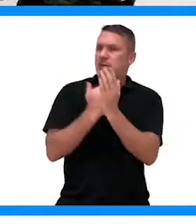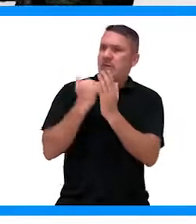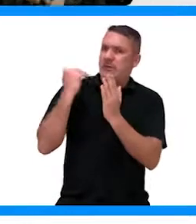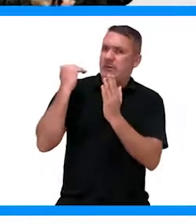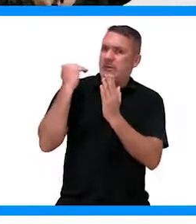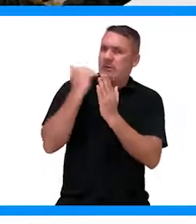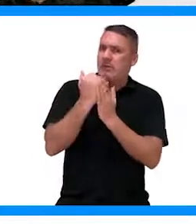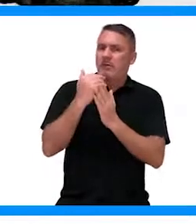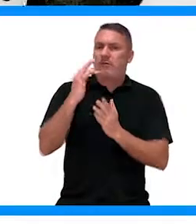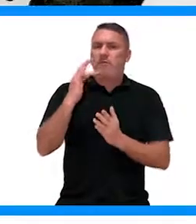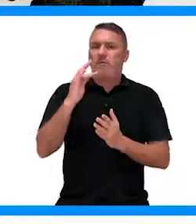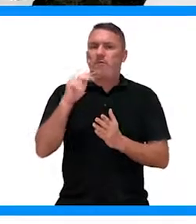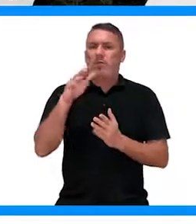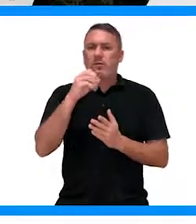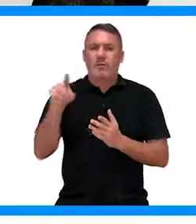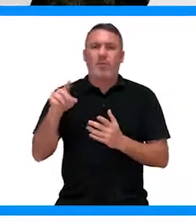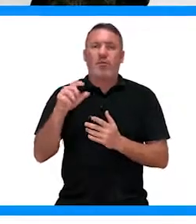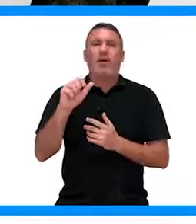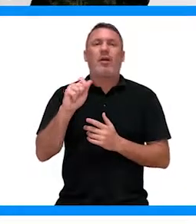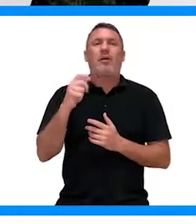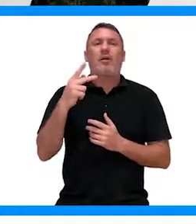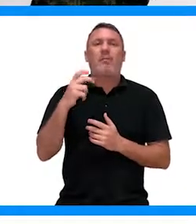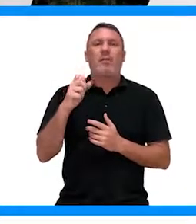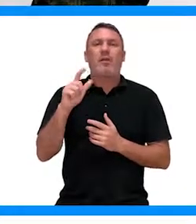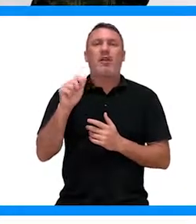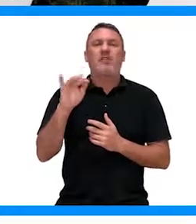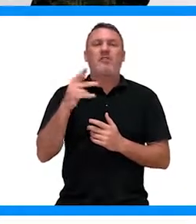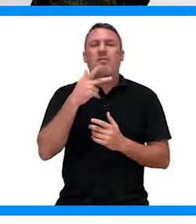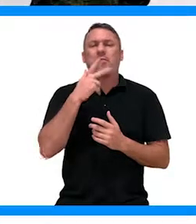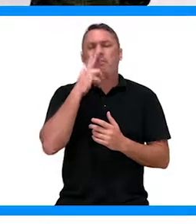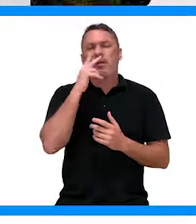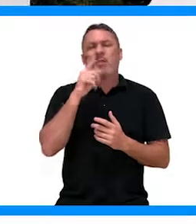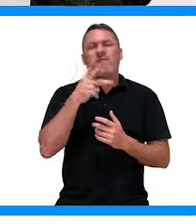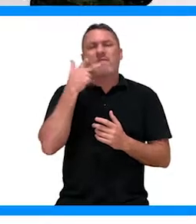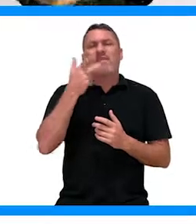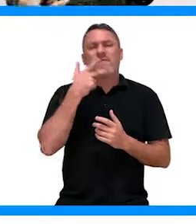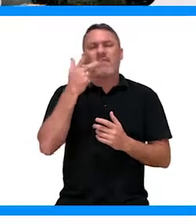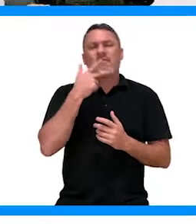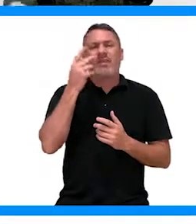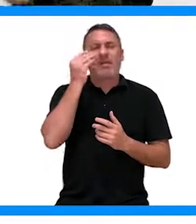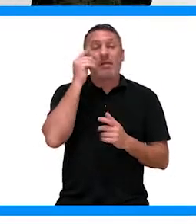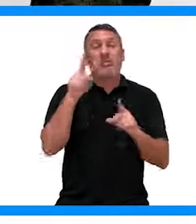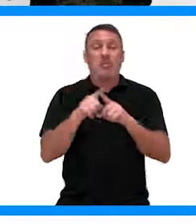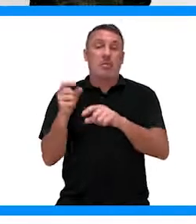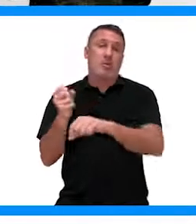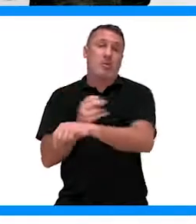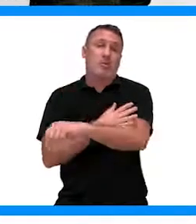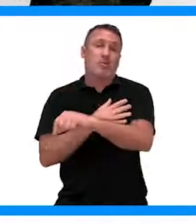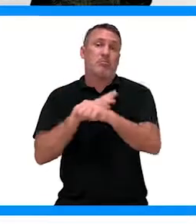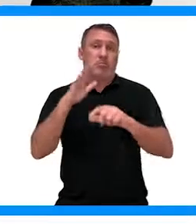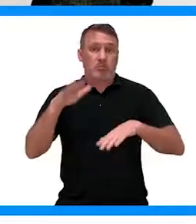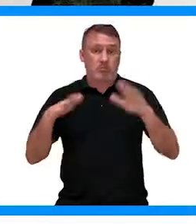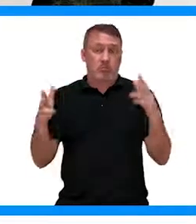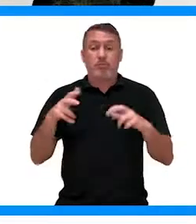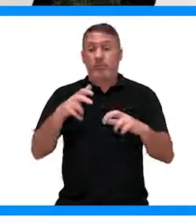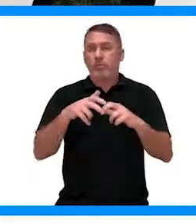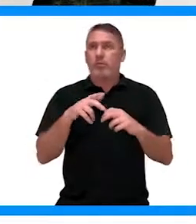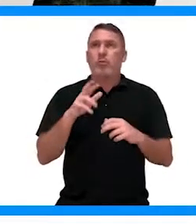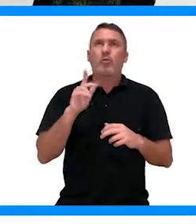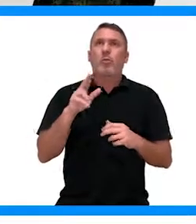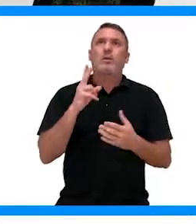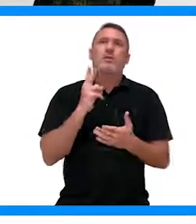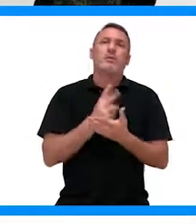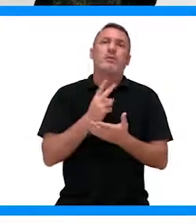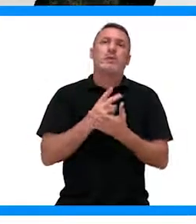função apelativa, eu posso ter a linguagem que vai apelar, que vai convencer, mas também que pode emocionar.